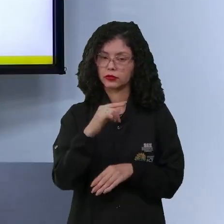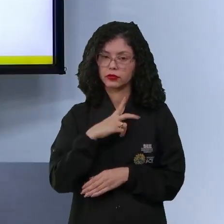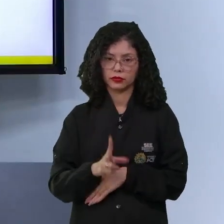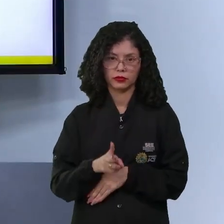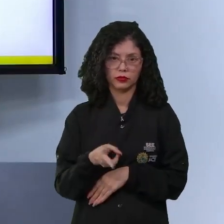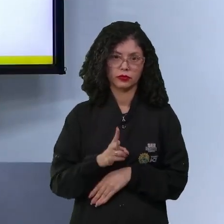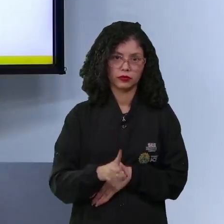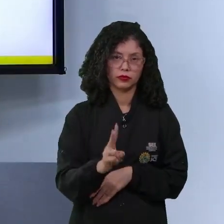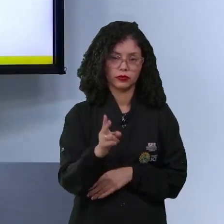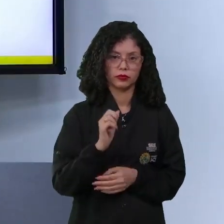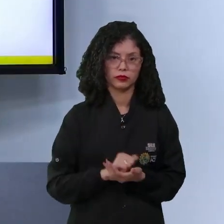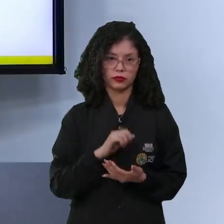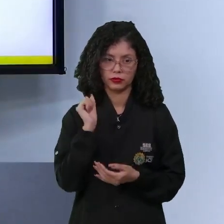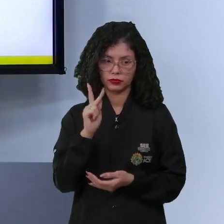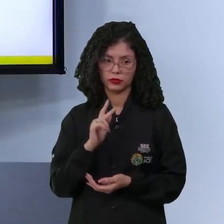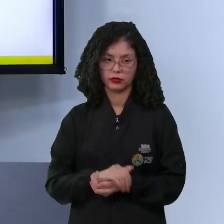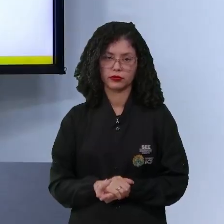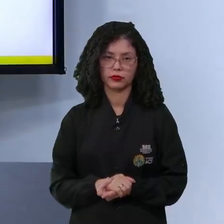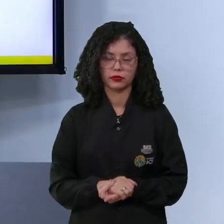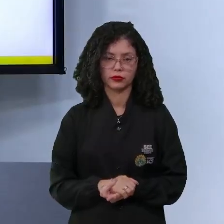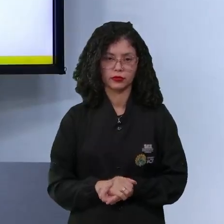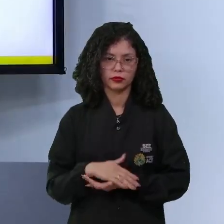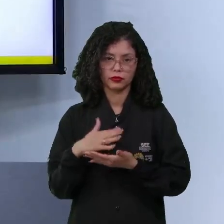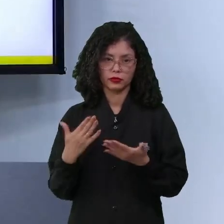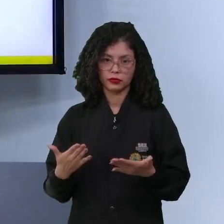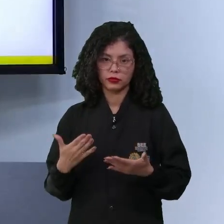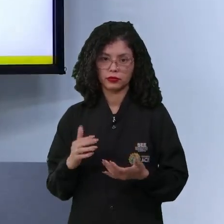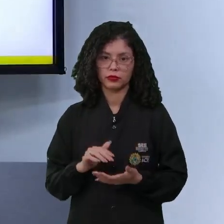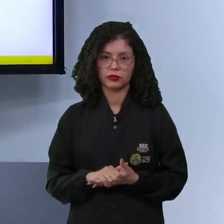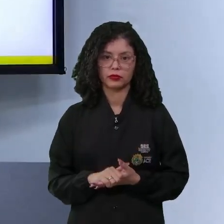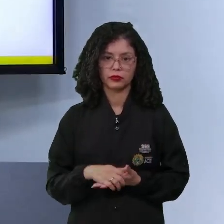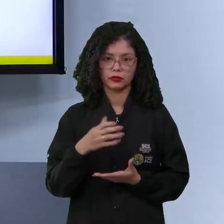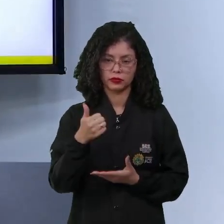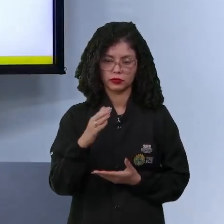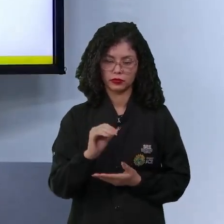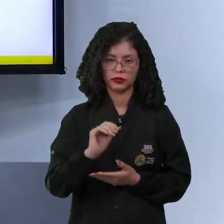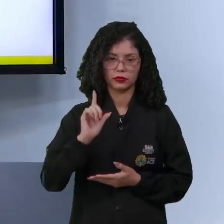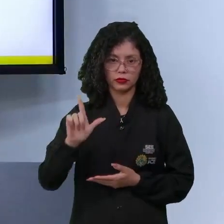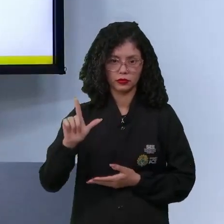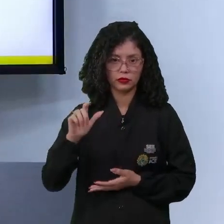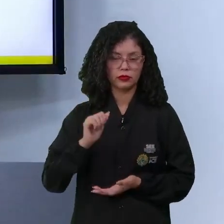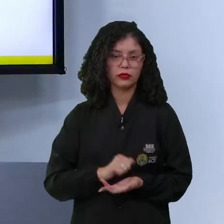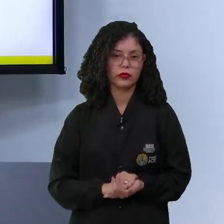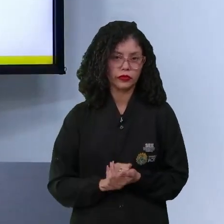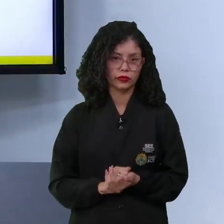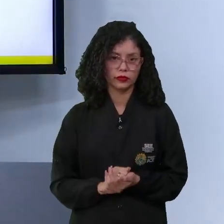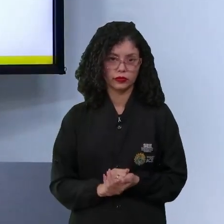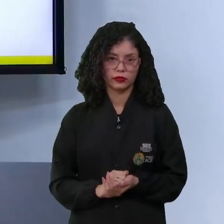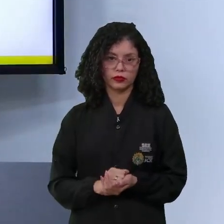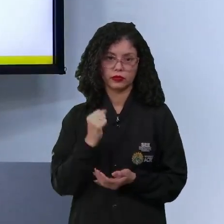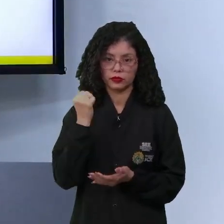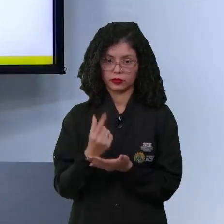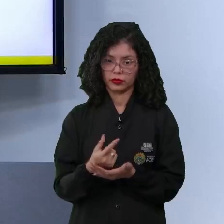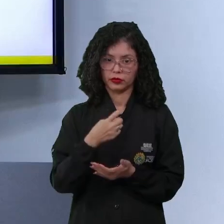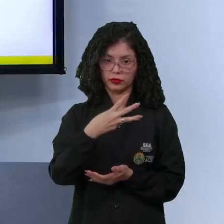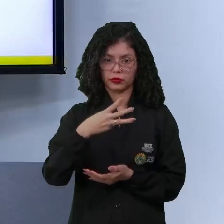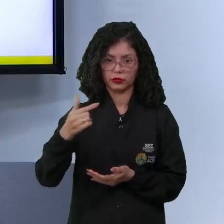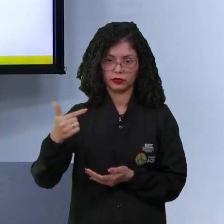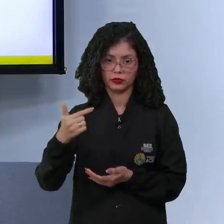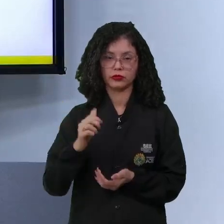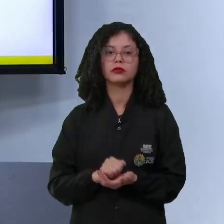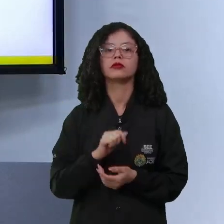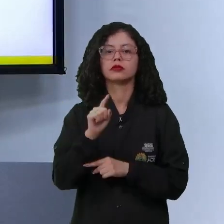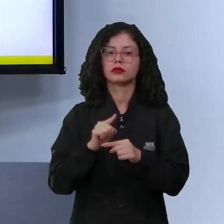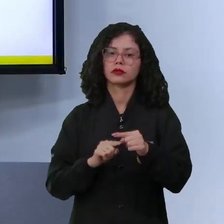mesma constante, ok? Se for 10 litros e vai ser pago R$ 32,00,